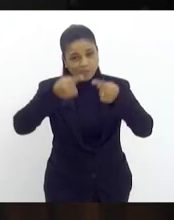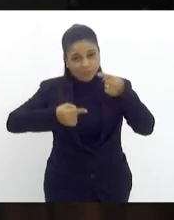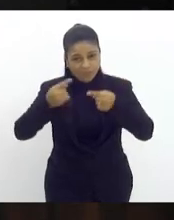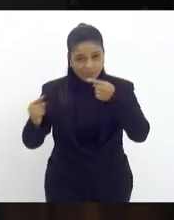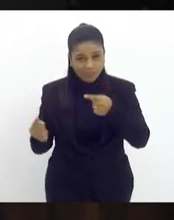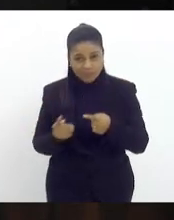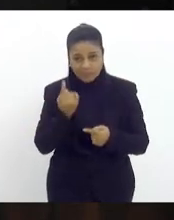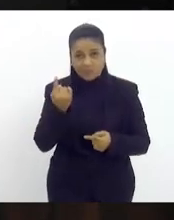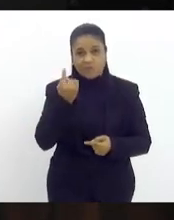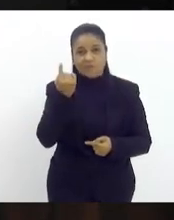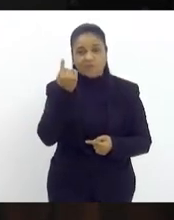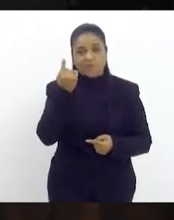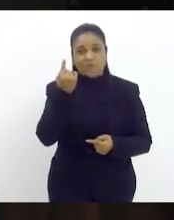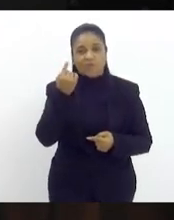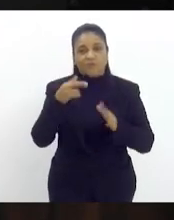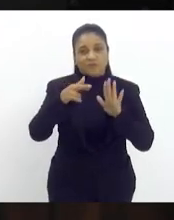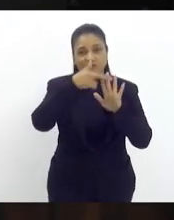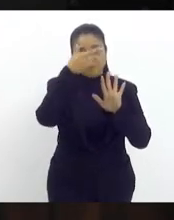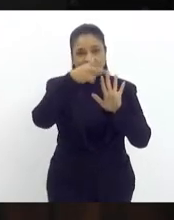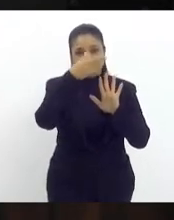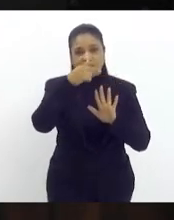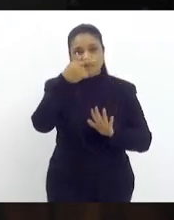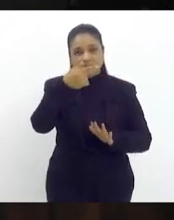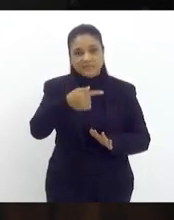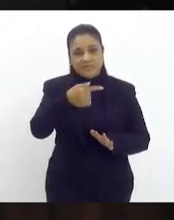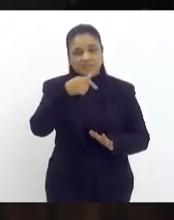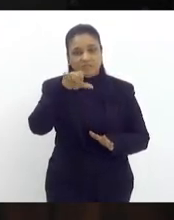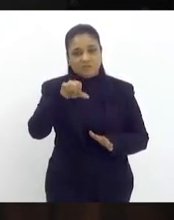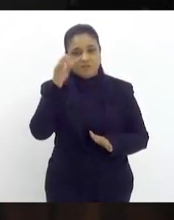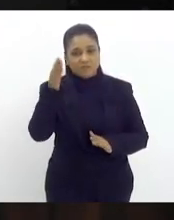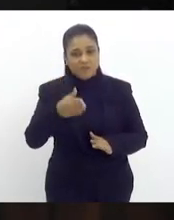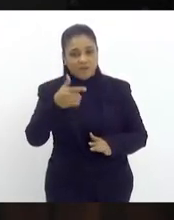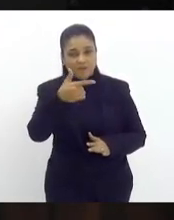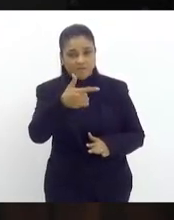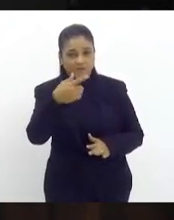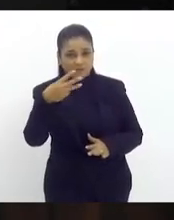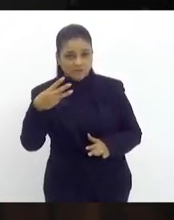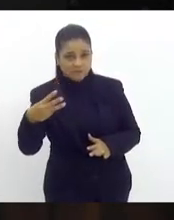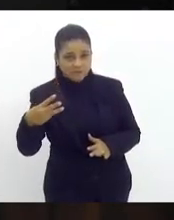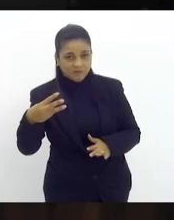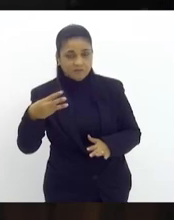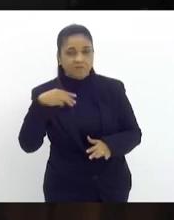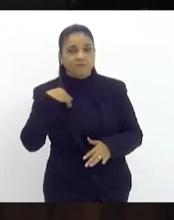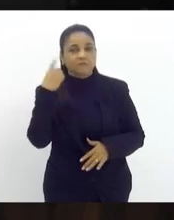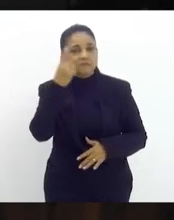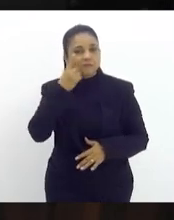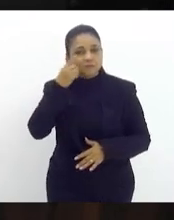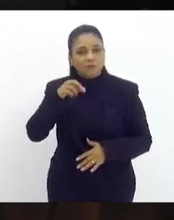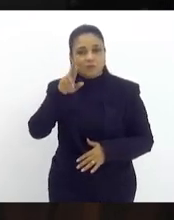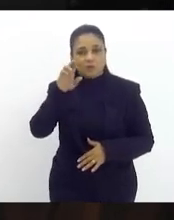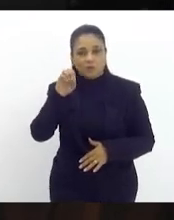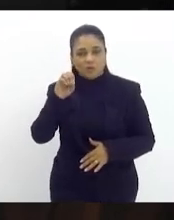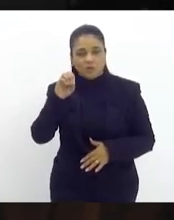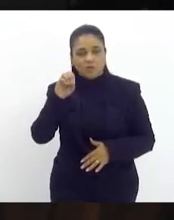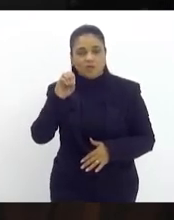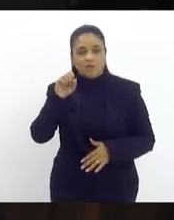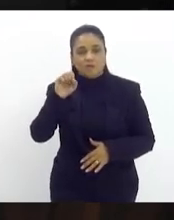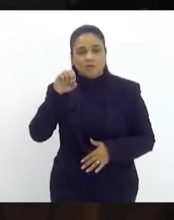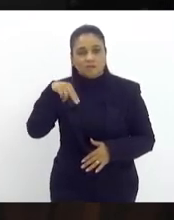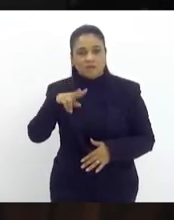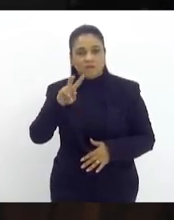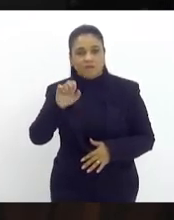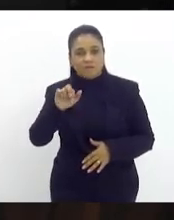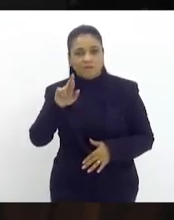projeto de resolução número 79 de 2023 de autoria do deputado Rosenberg Reis, que